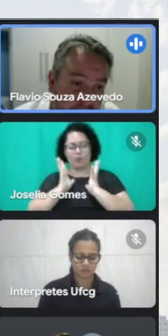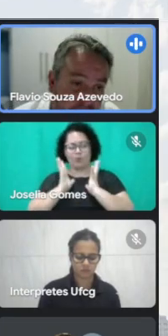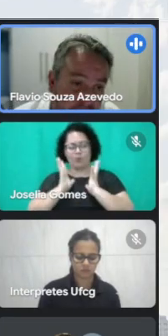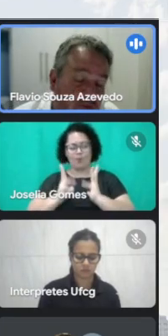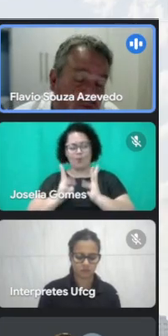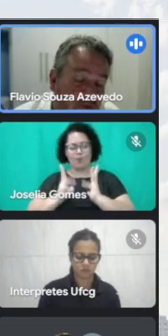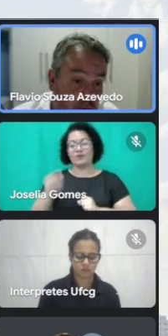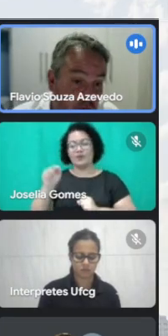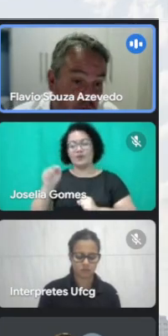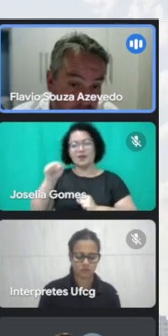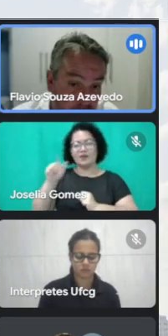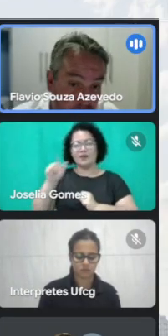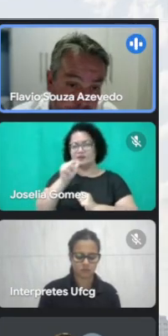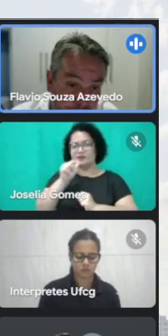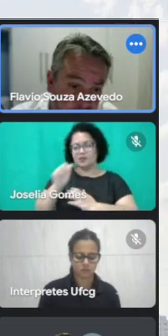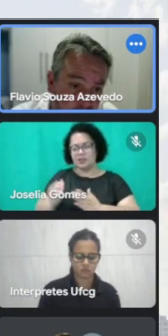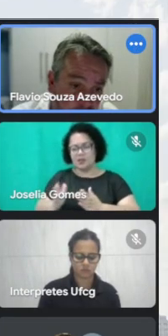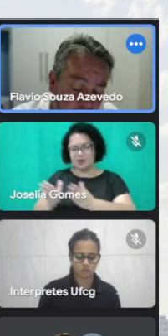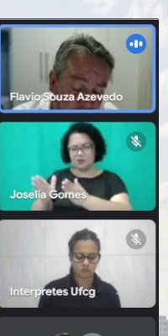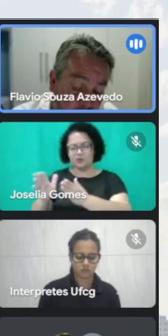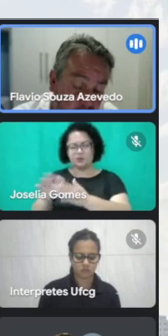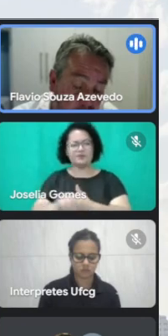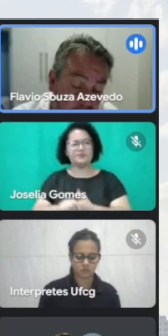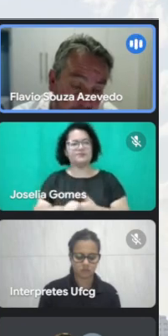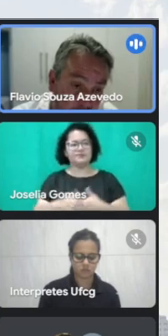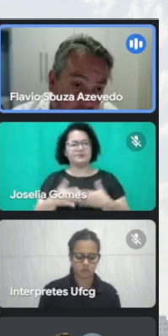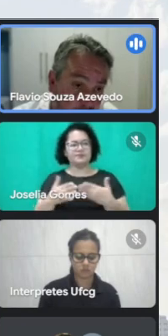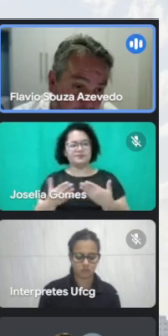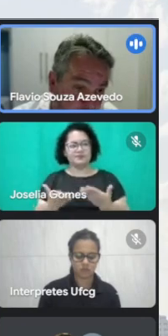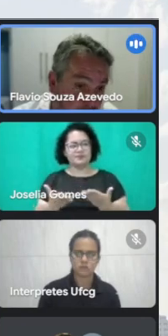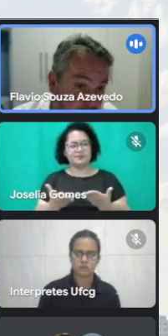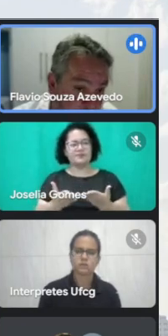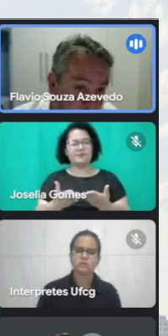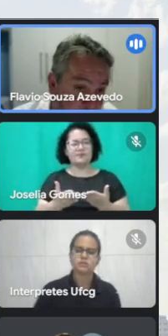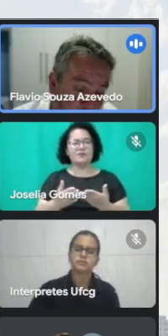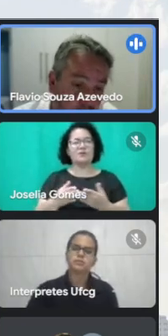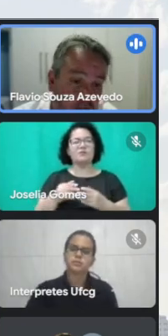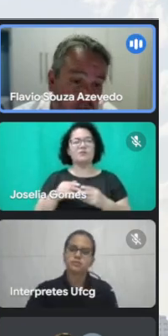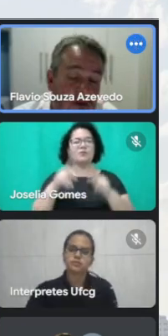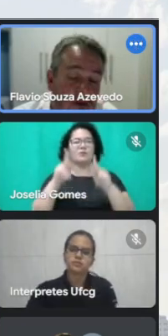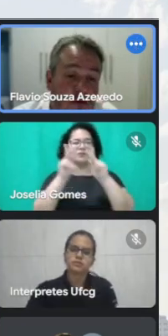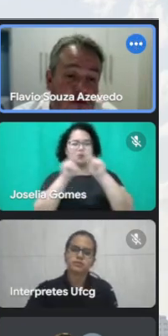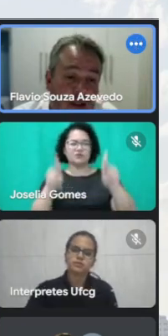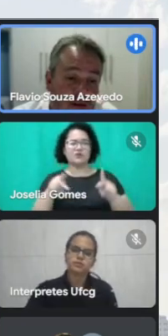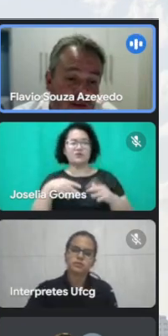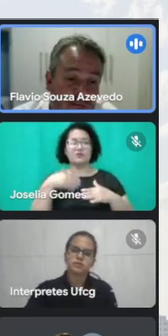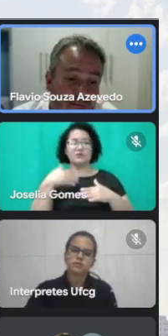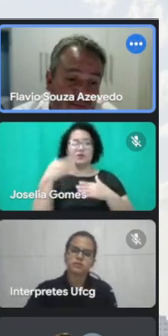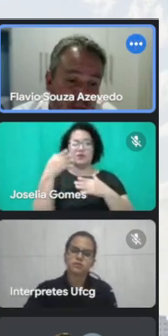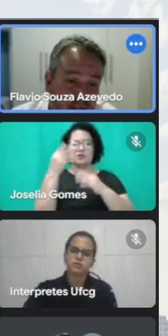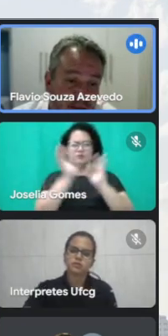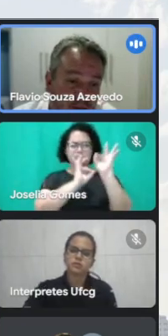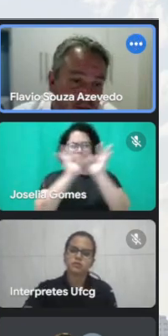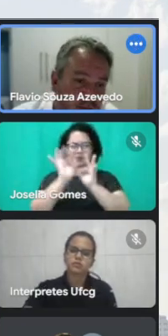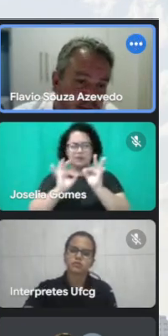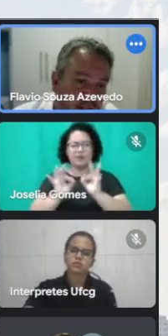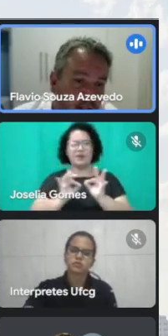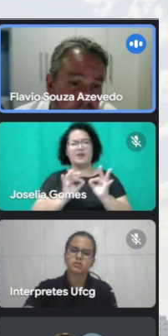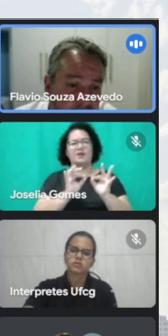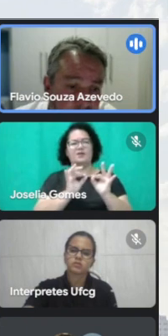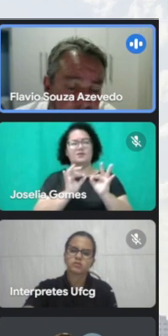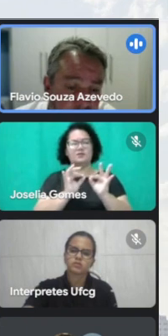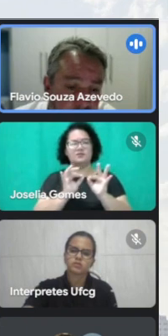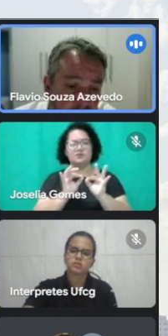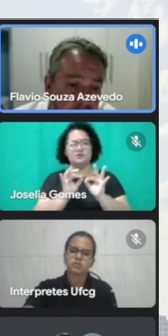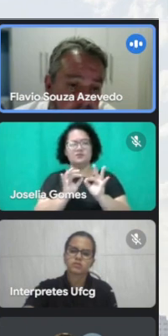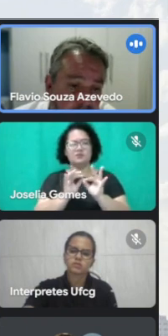Então, de fato, foi promovido e elaborado o projeto pela Fitorestore, né? Isso aqui